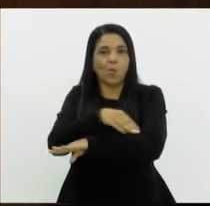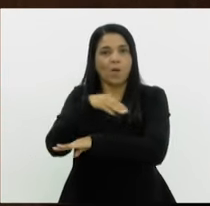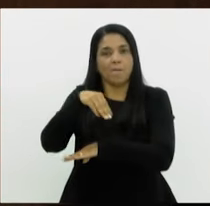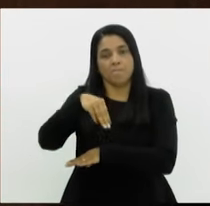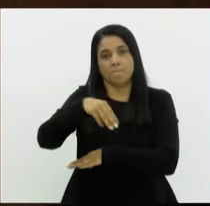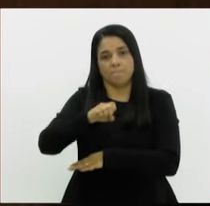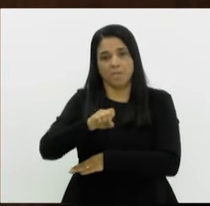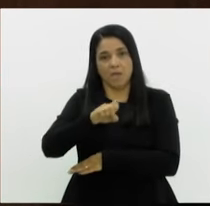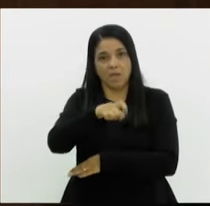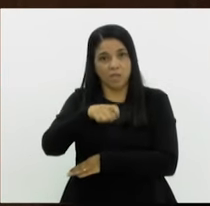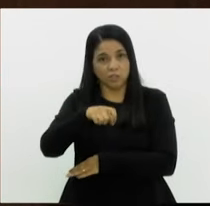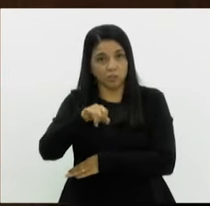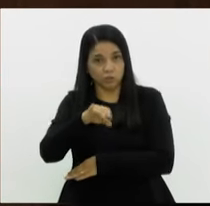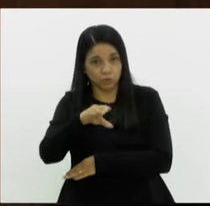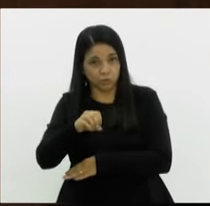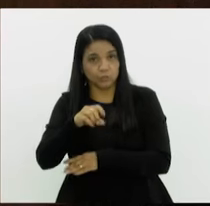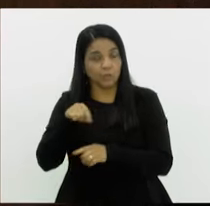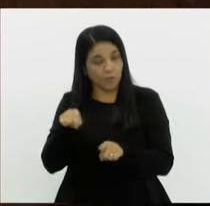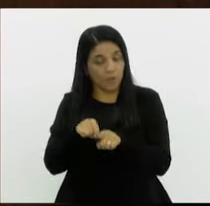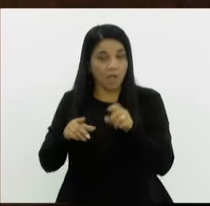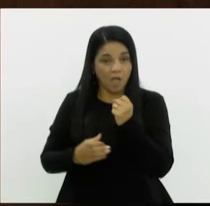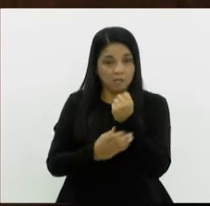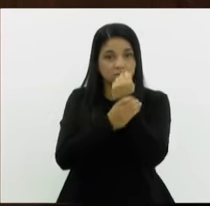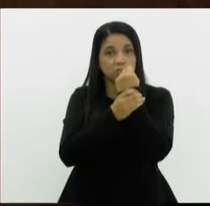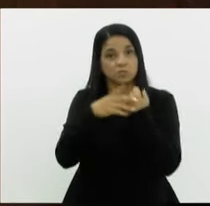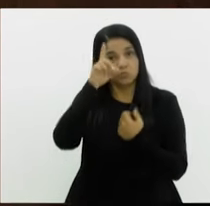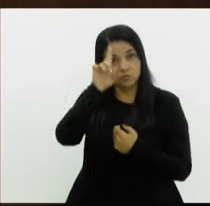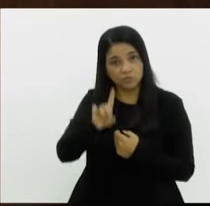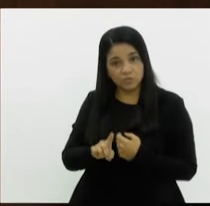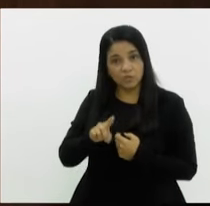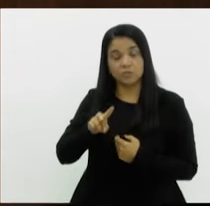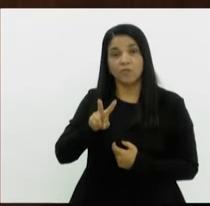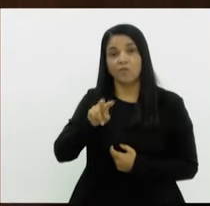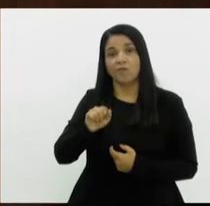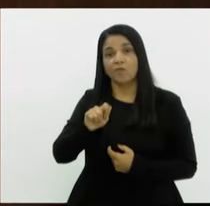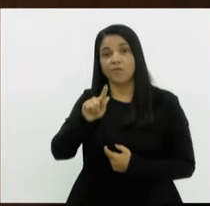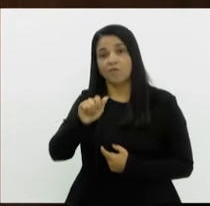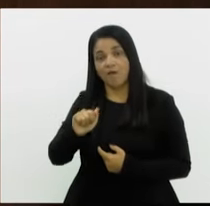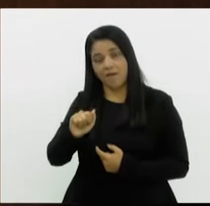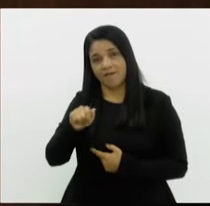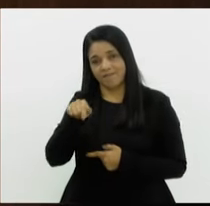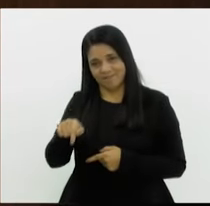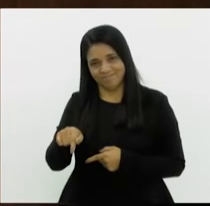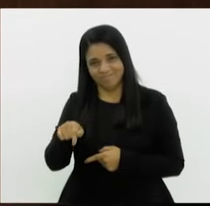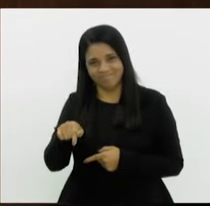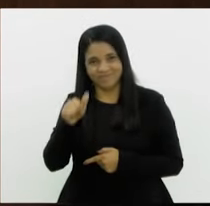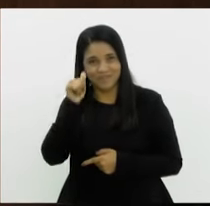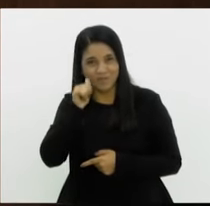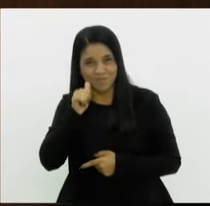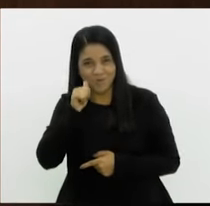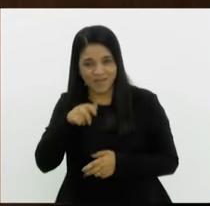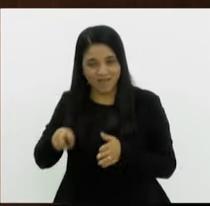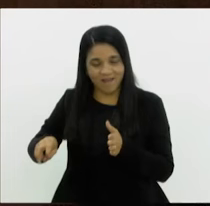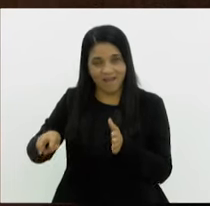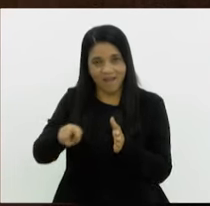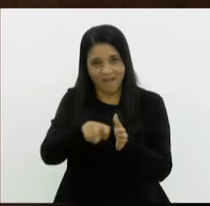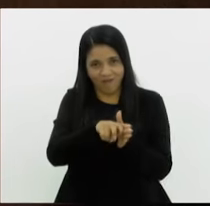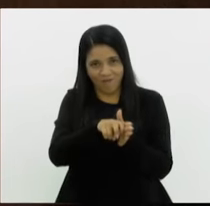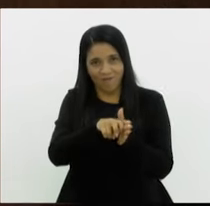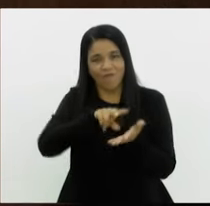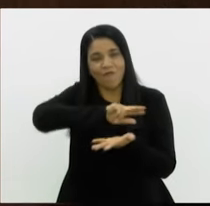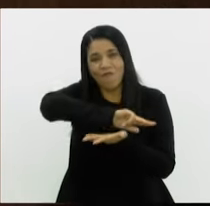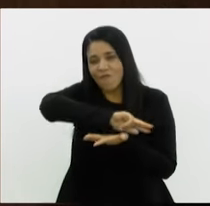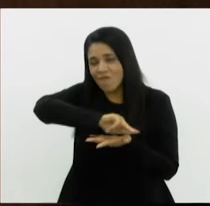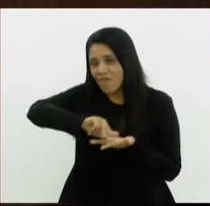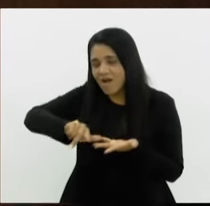eles assegurem o nosso direito à vaga que nós temos reservada para o nosso carro. São várias e